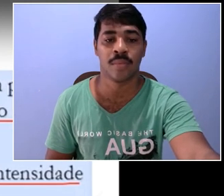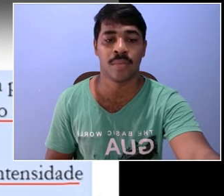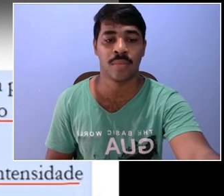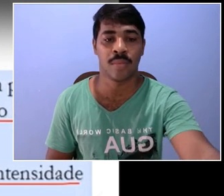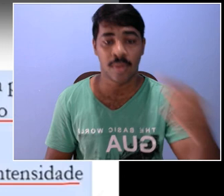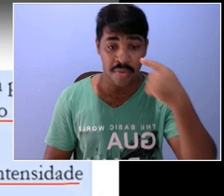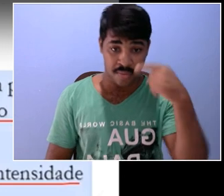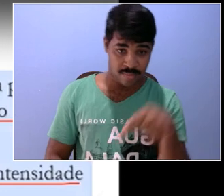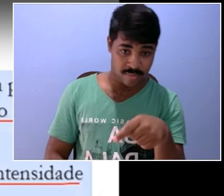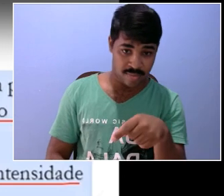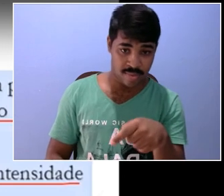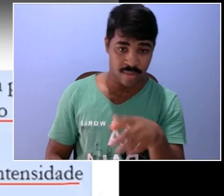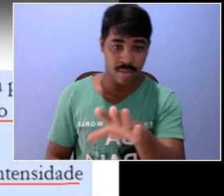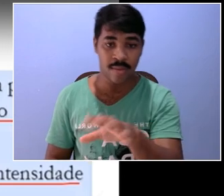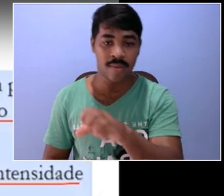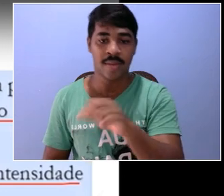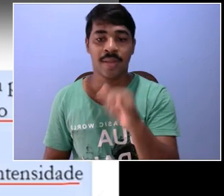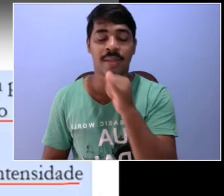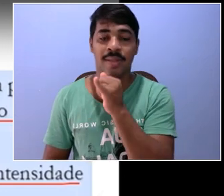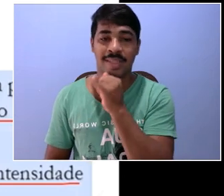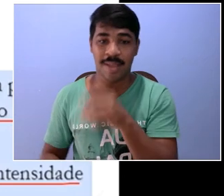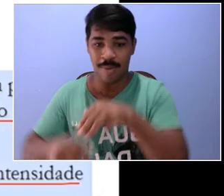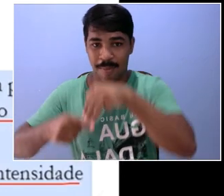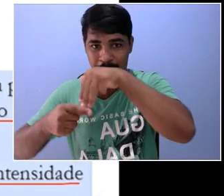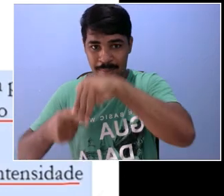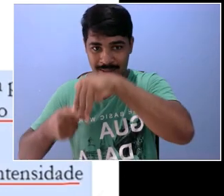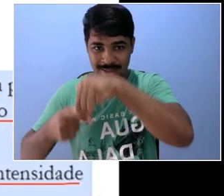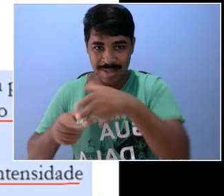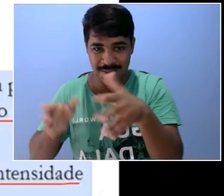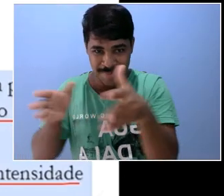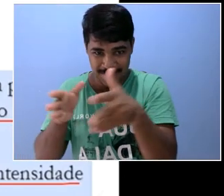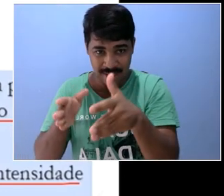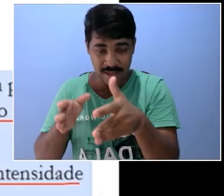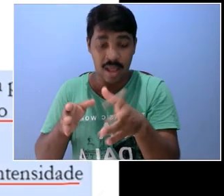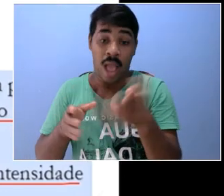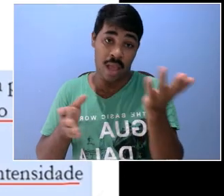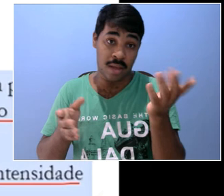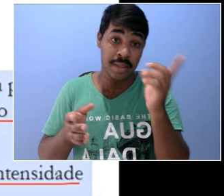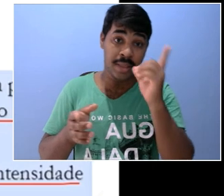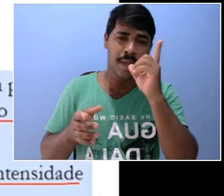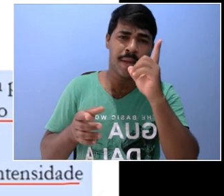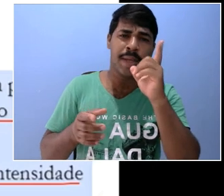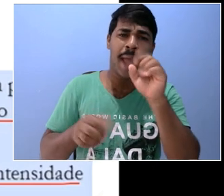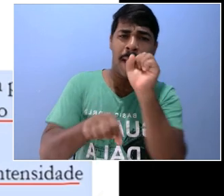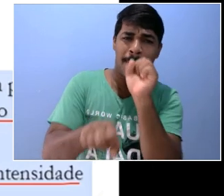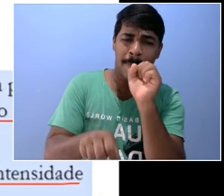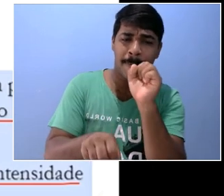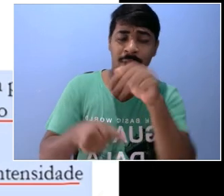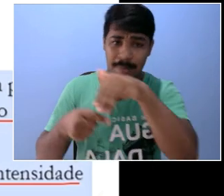tem uma inércia maior, uma massa maior. Consequentemente, isso vai prejudicar, vai aumentar a sua inércia. Aumentando a sua